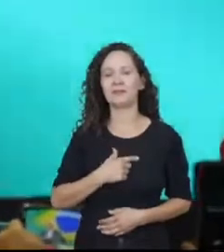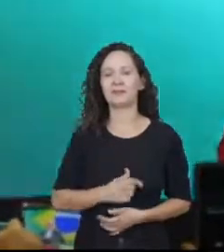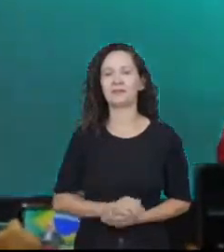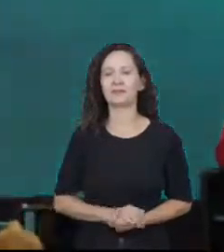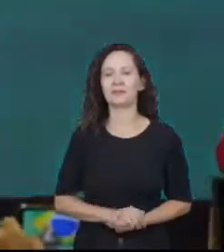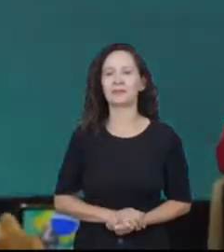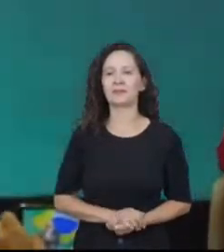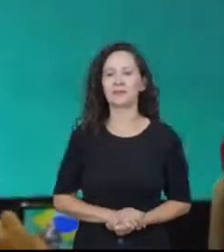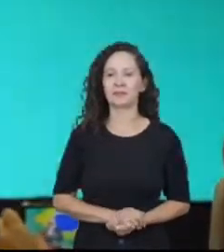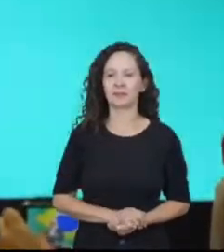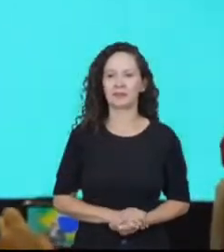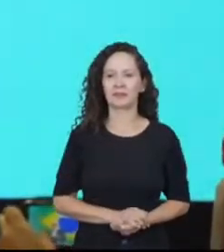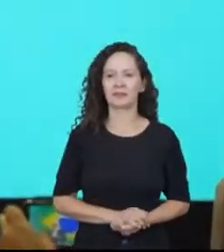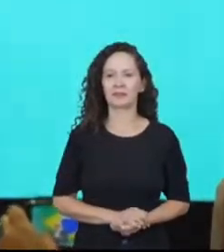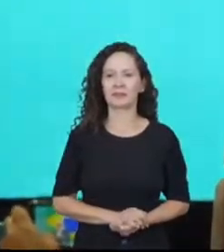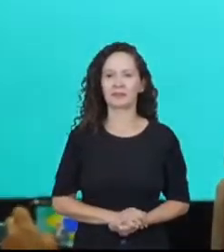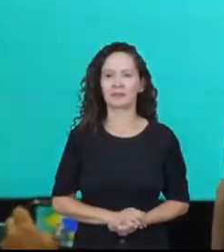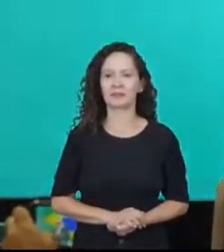não tenho